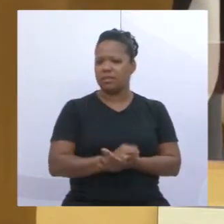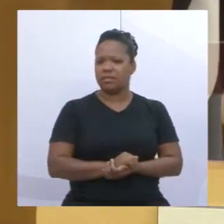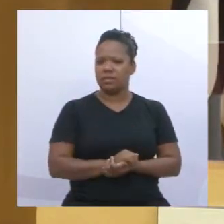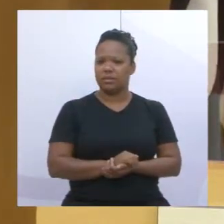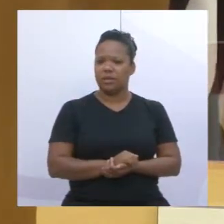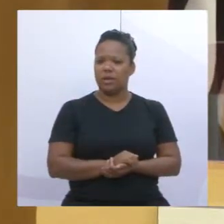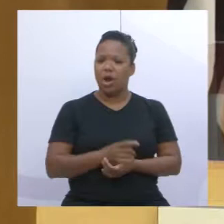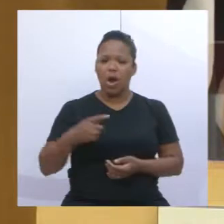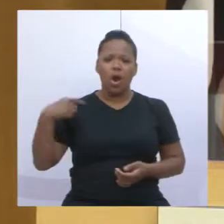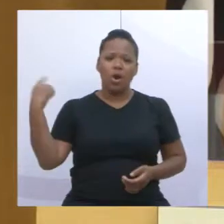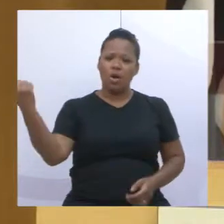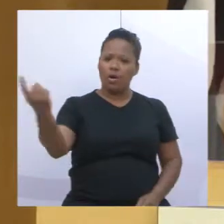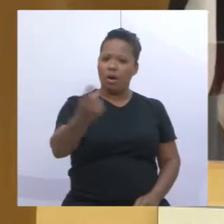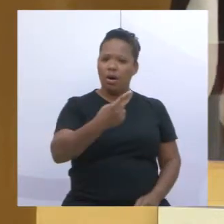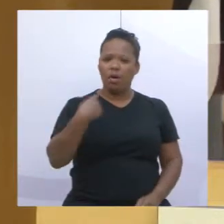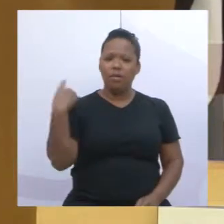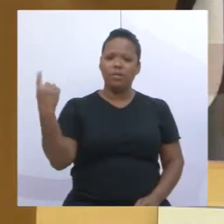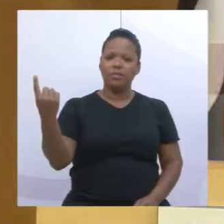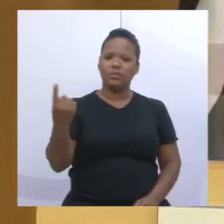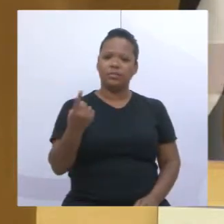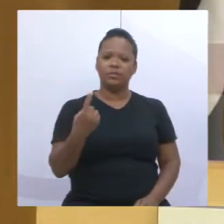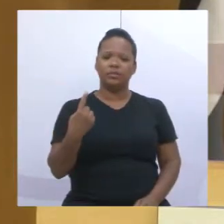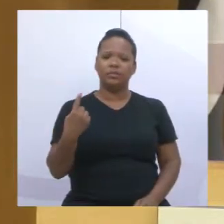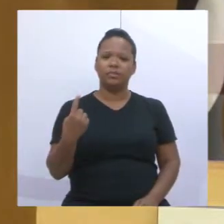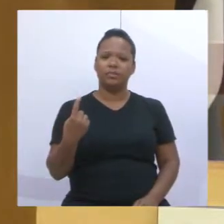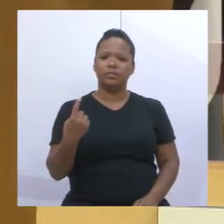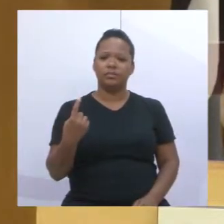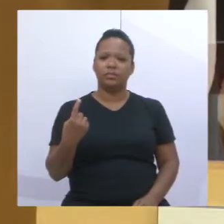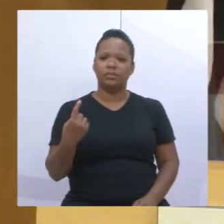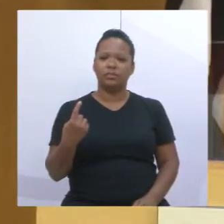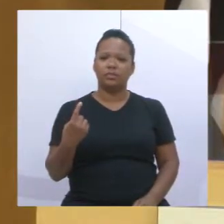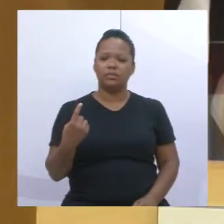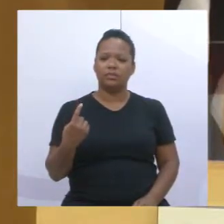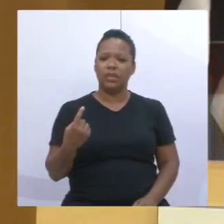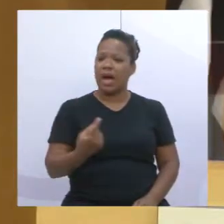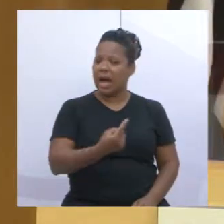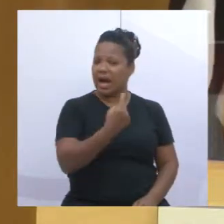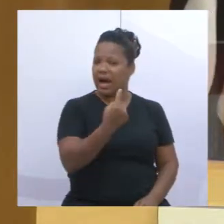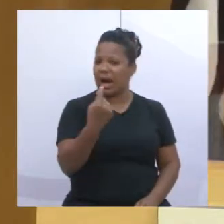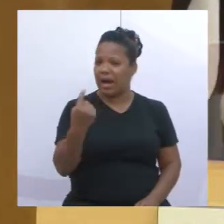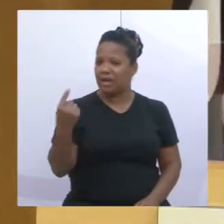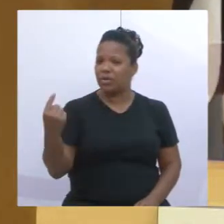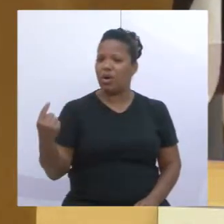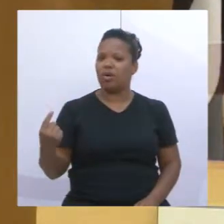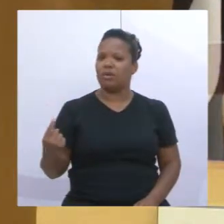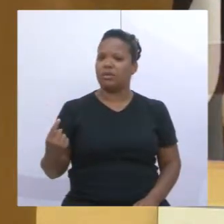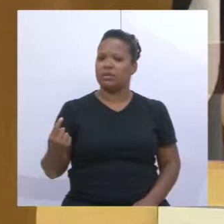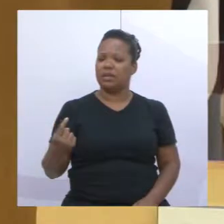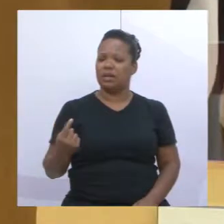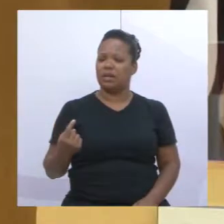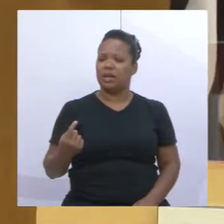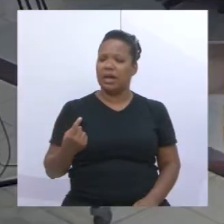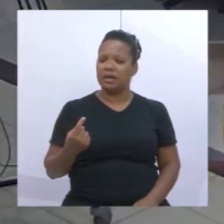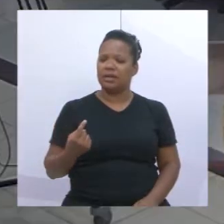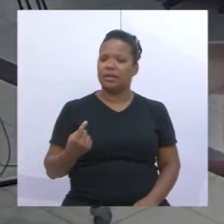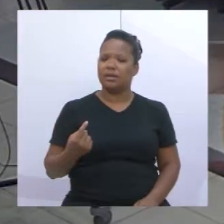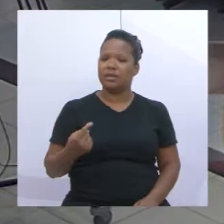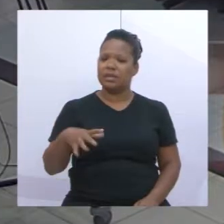que todos nós devemos a cada cidadão. E é